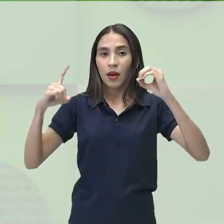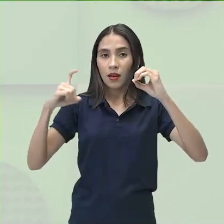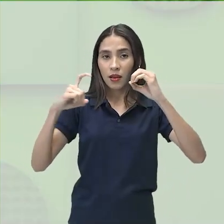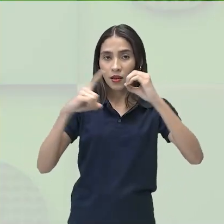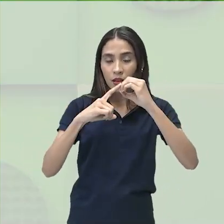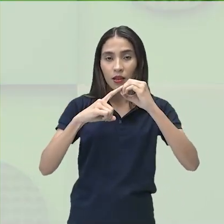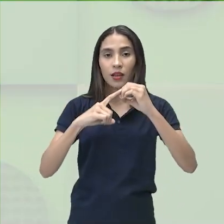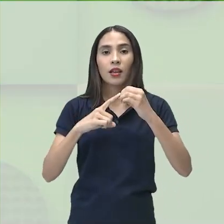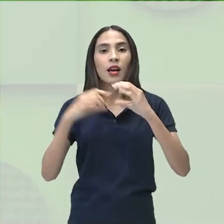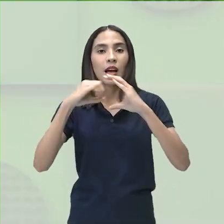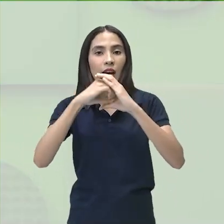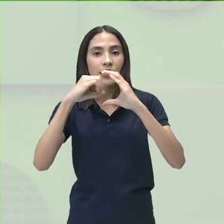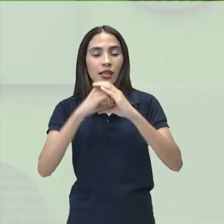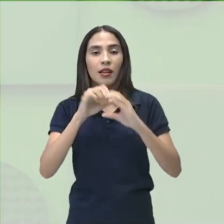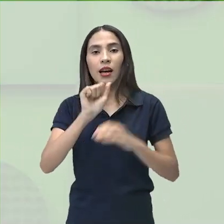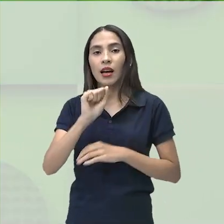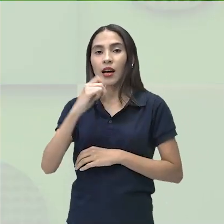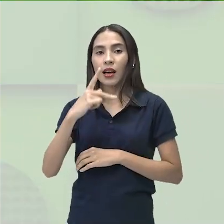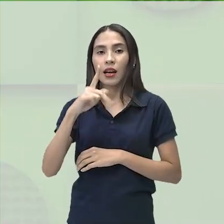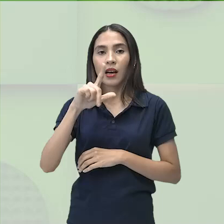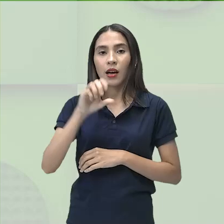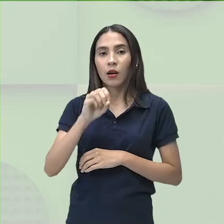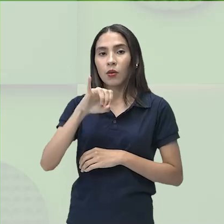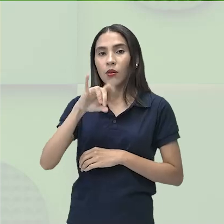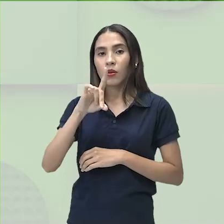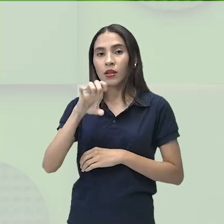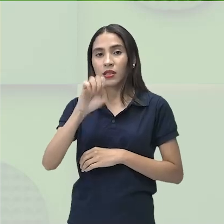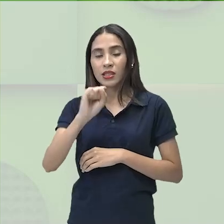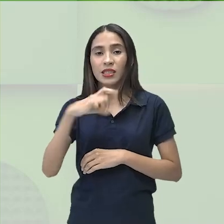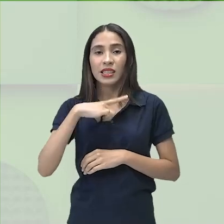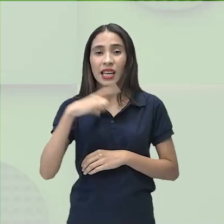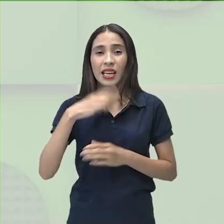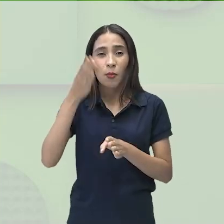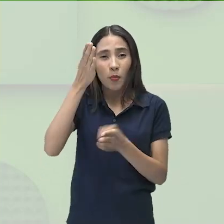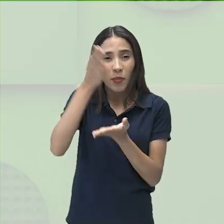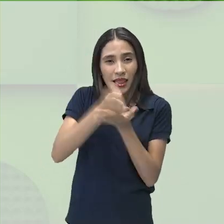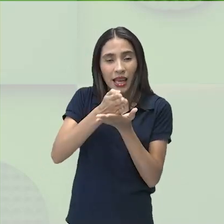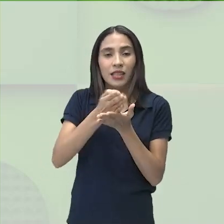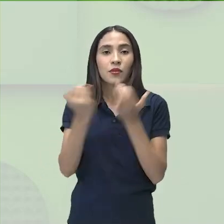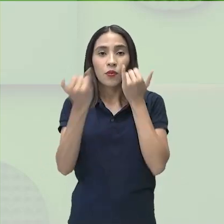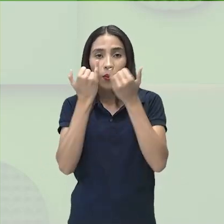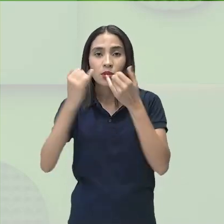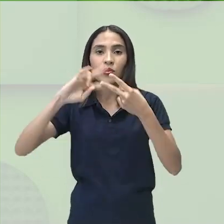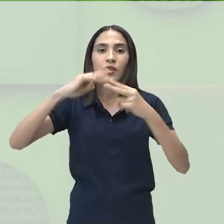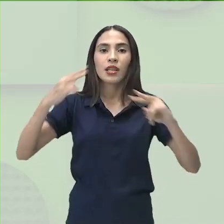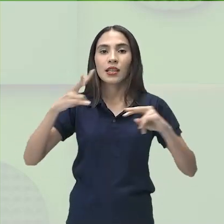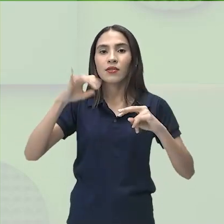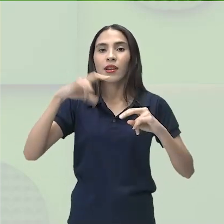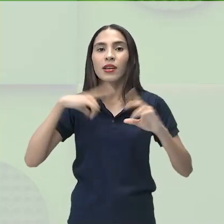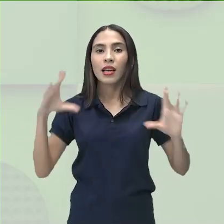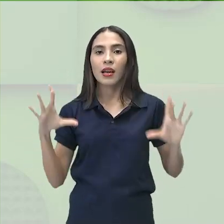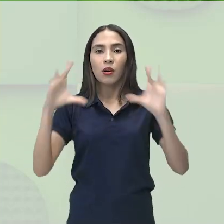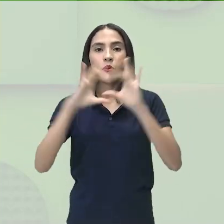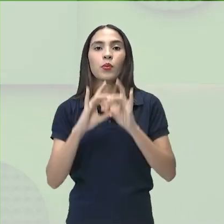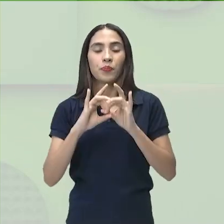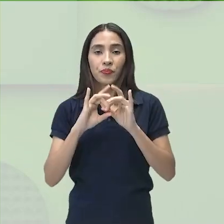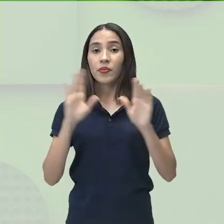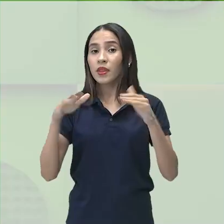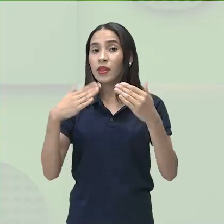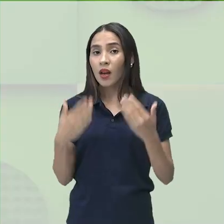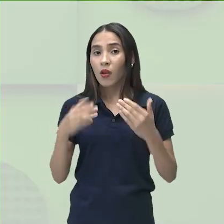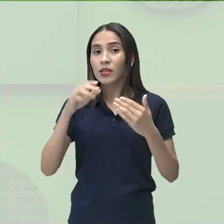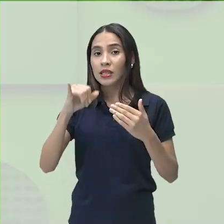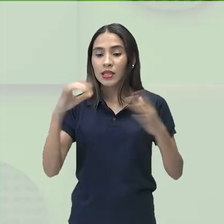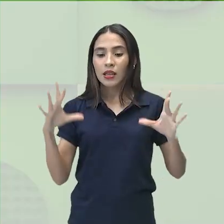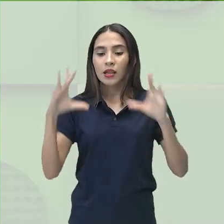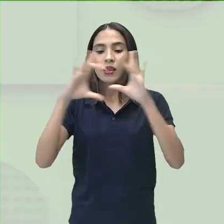fecundação, as células haploides, que são essas que têm metade da informação genética, irão se encontrar. Então, quando elas